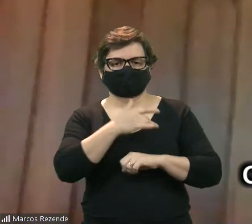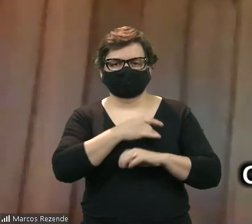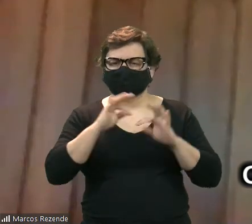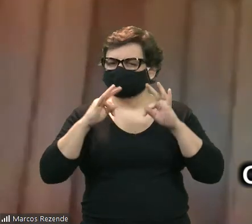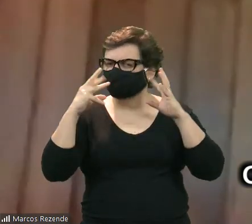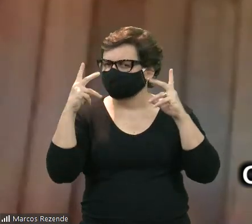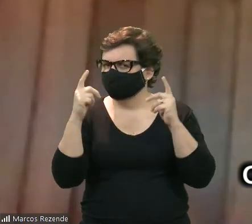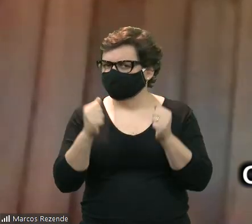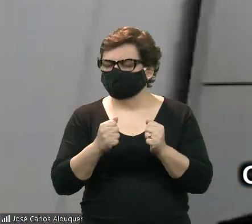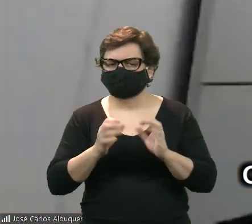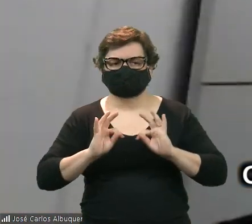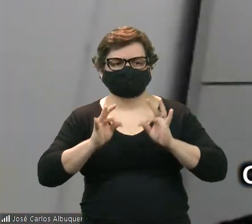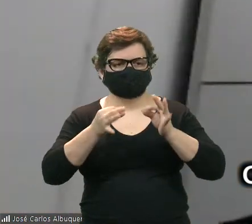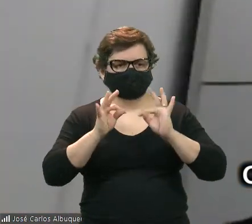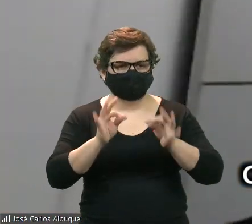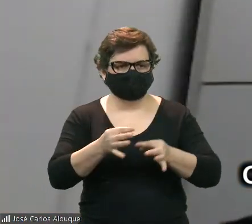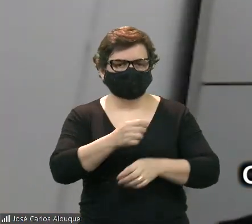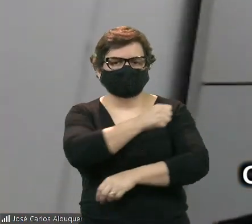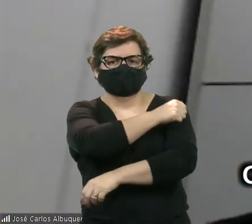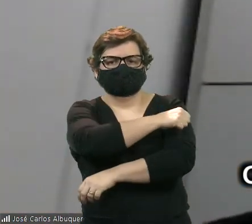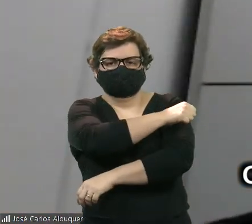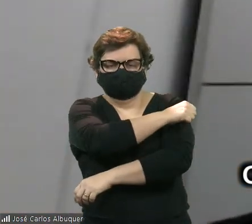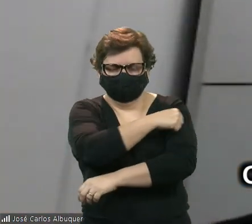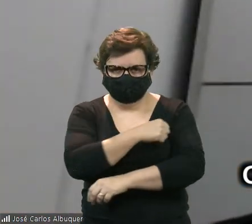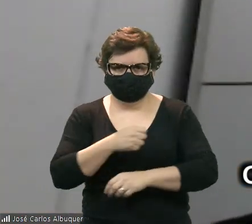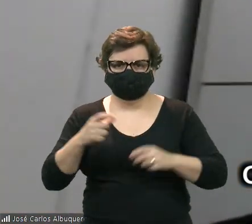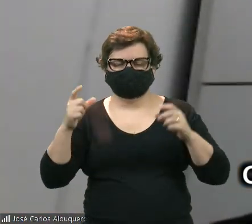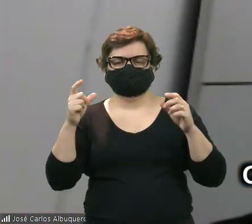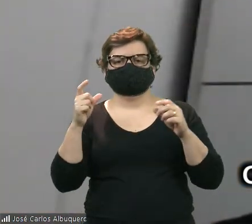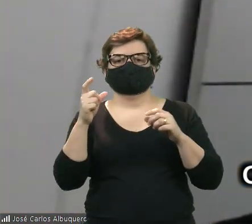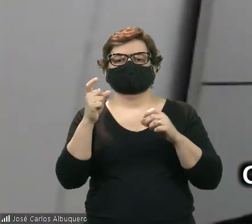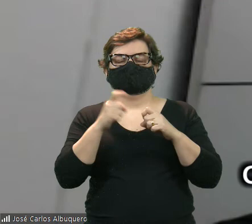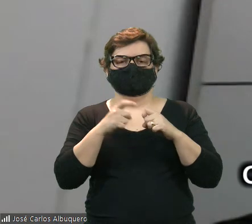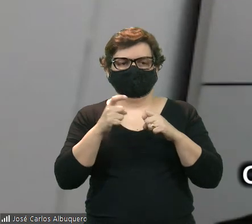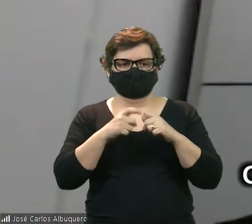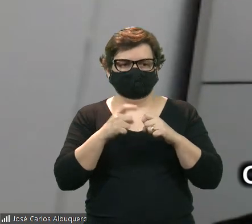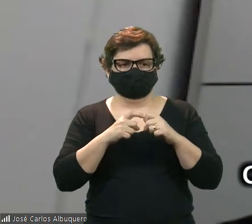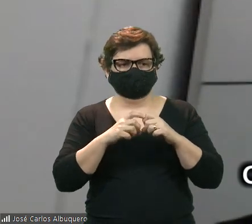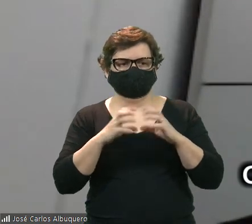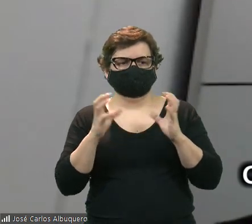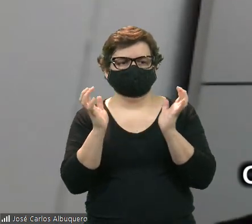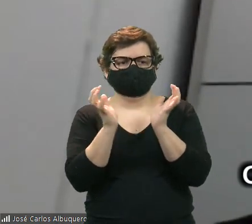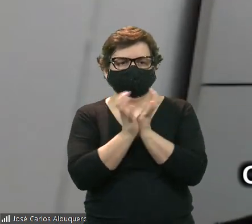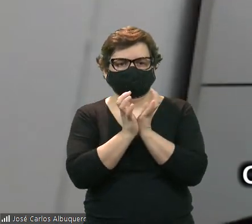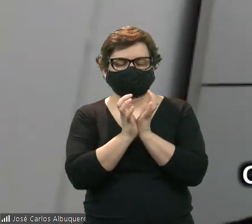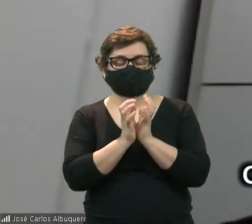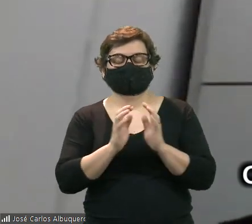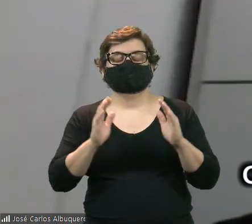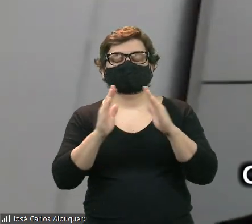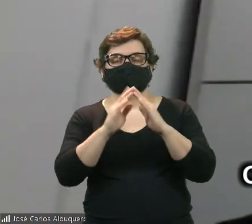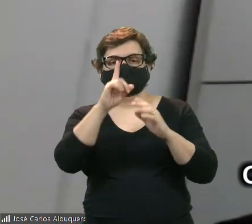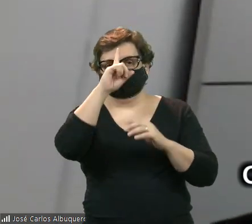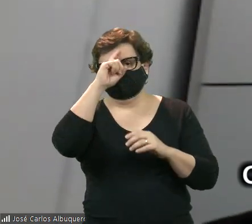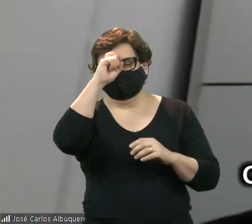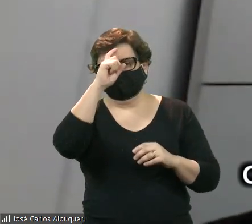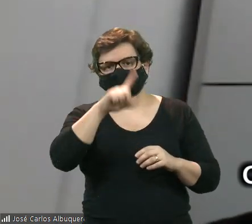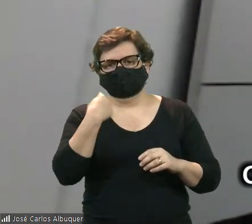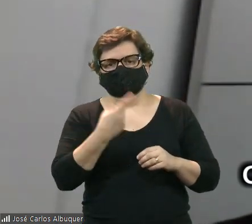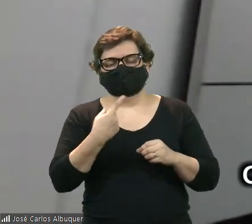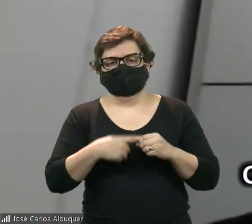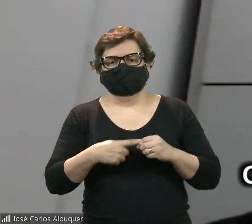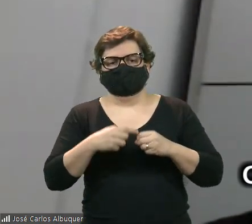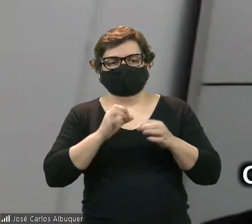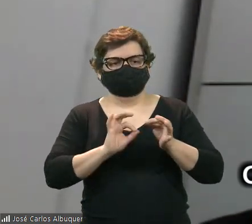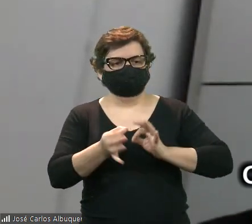os nossos médicos, o conjunto que nós temos aqui na nossa cidade de hospitais,